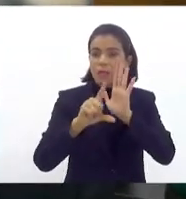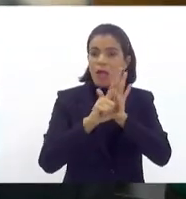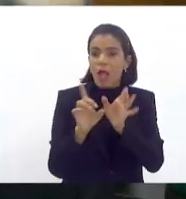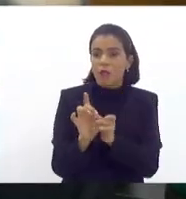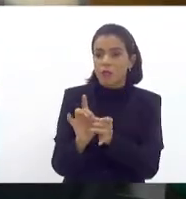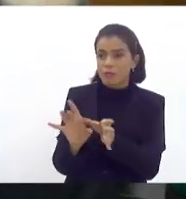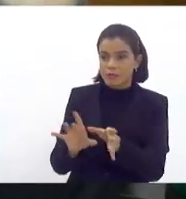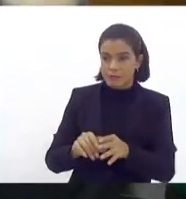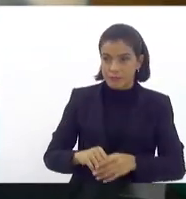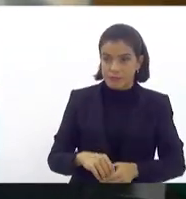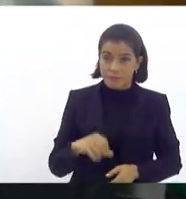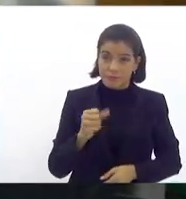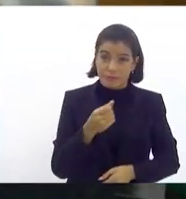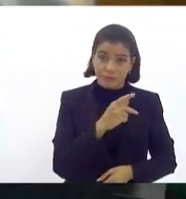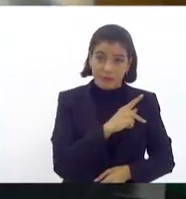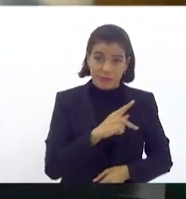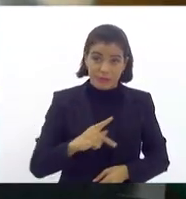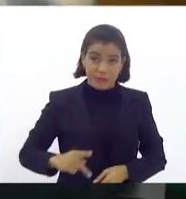presidente.